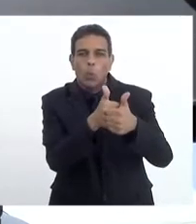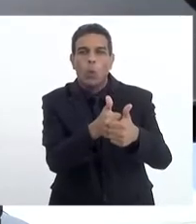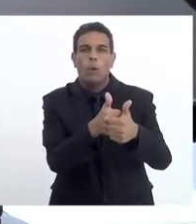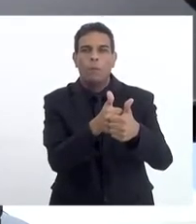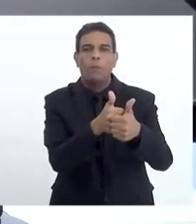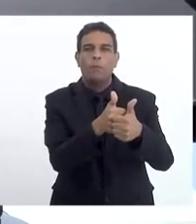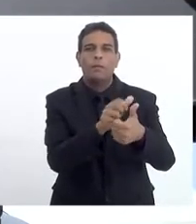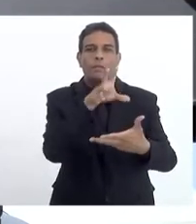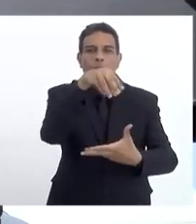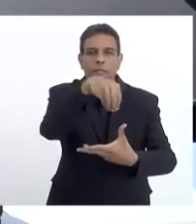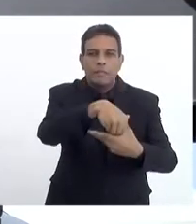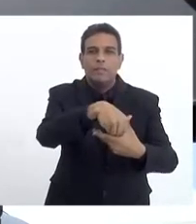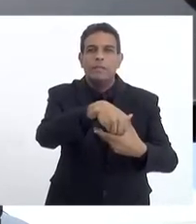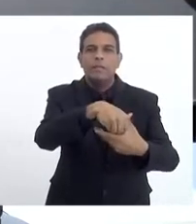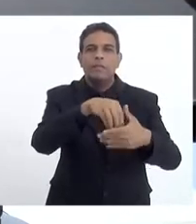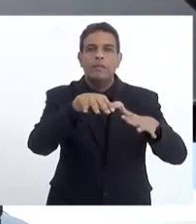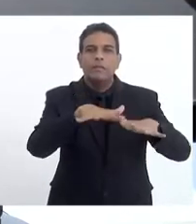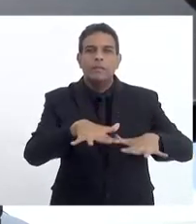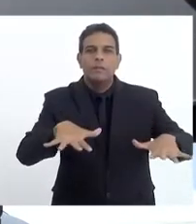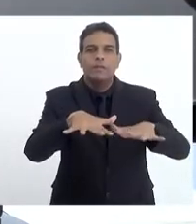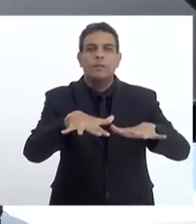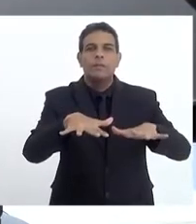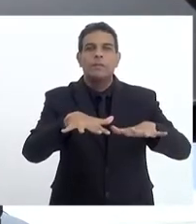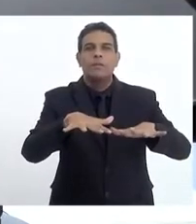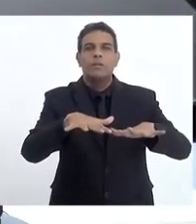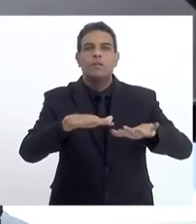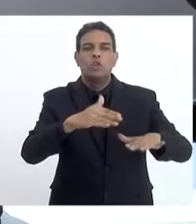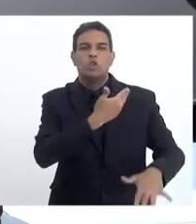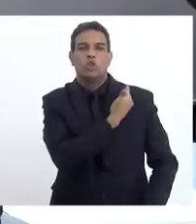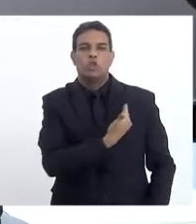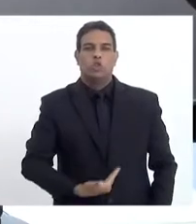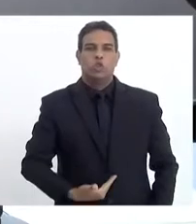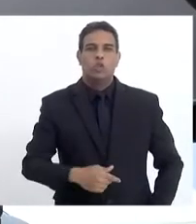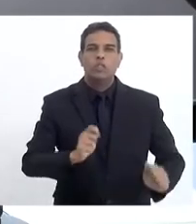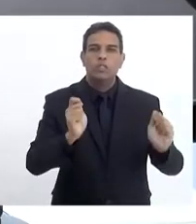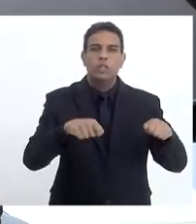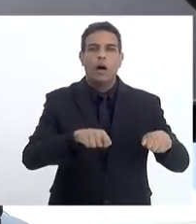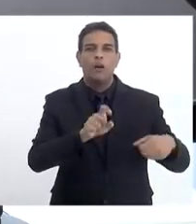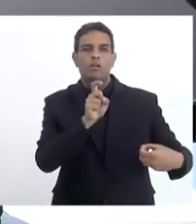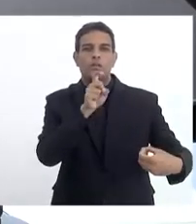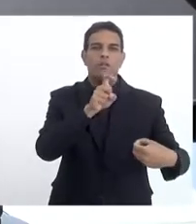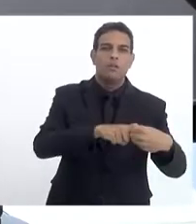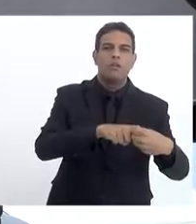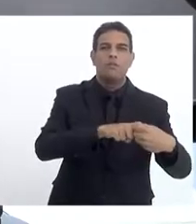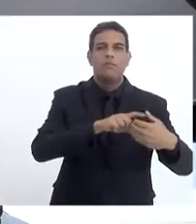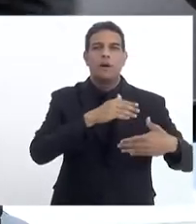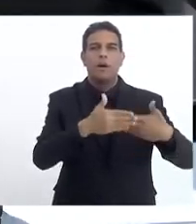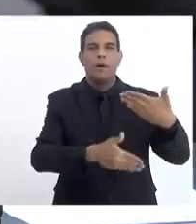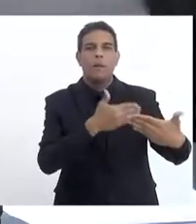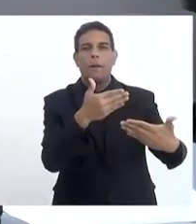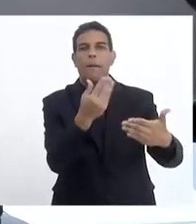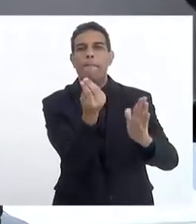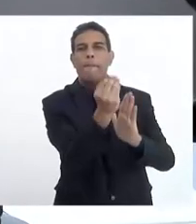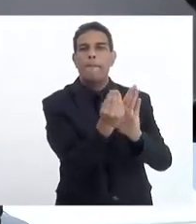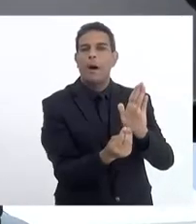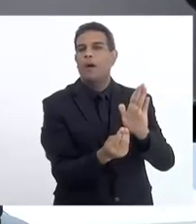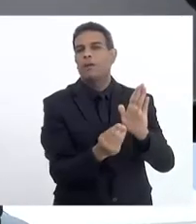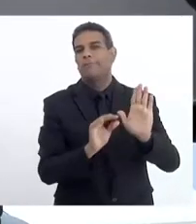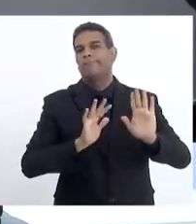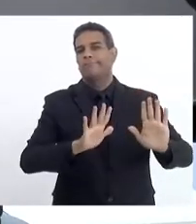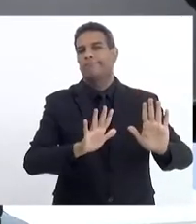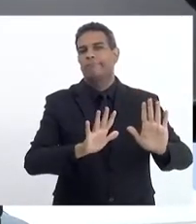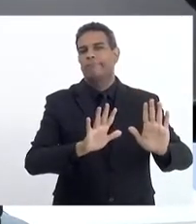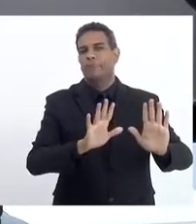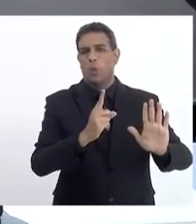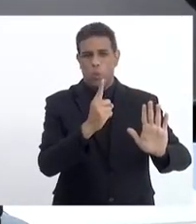na rede pública consiste na autorização do Poder mediante convênio, e aí vai.